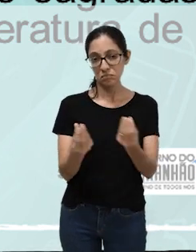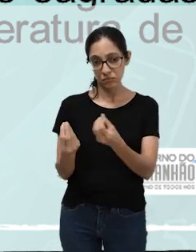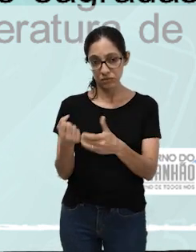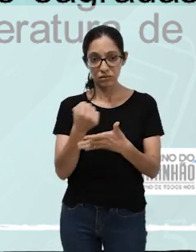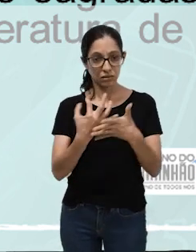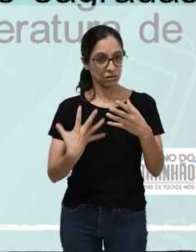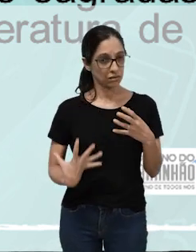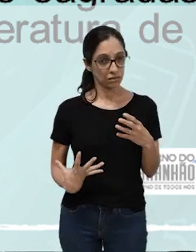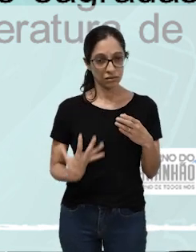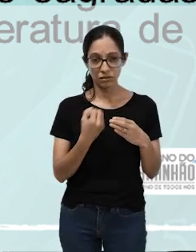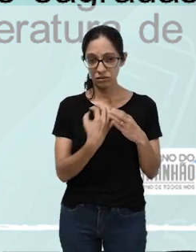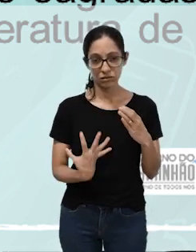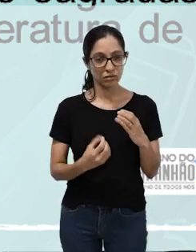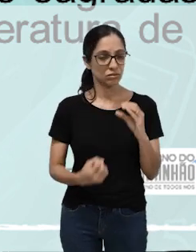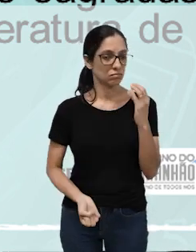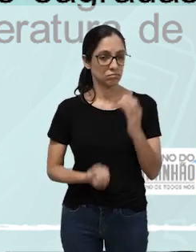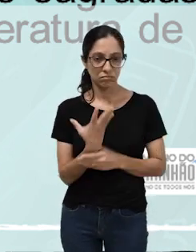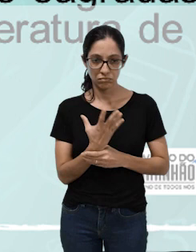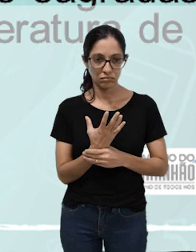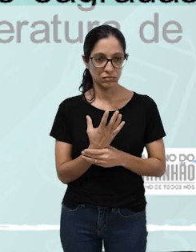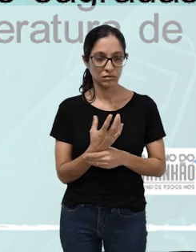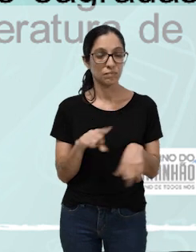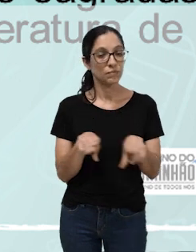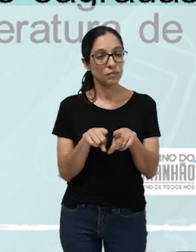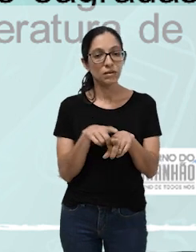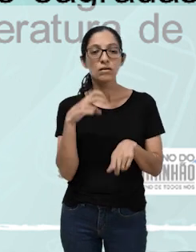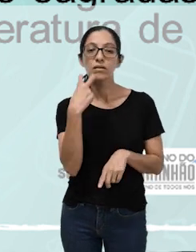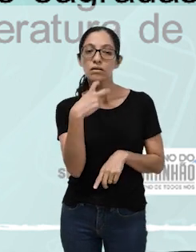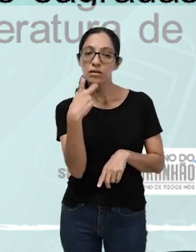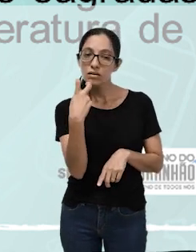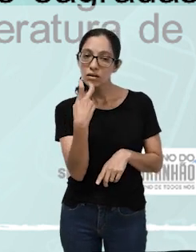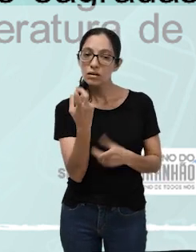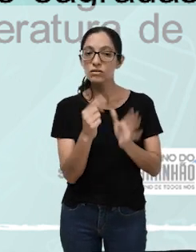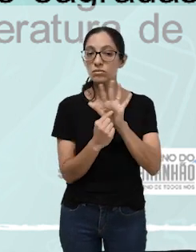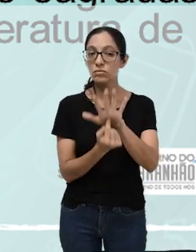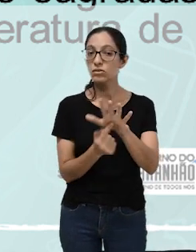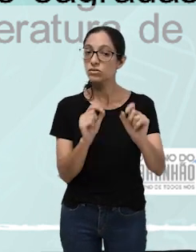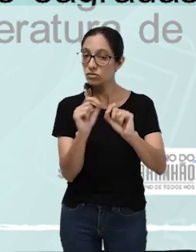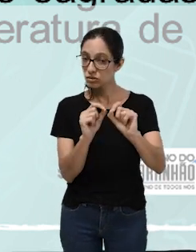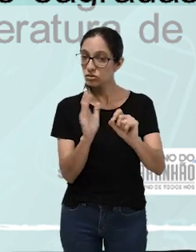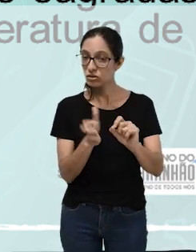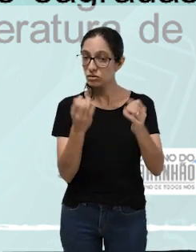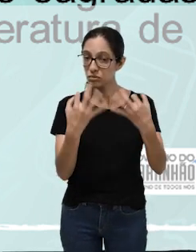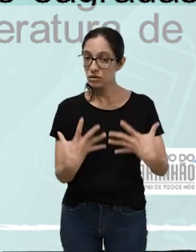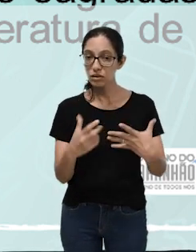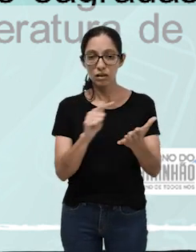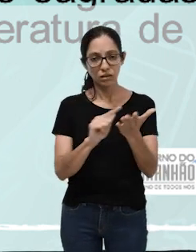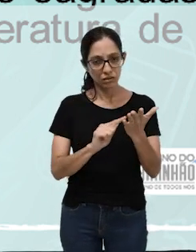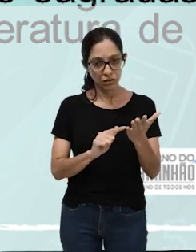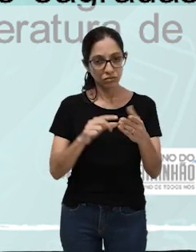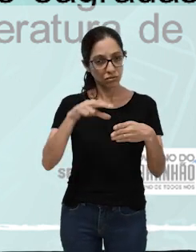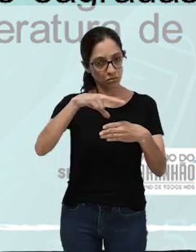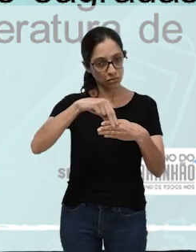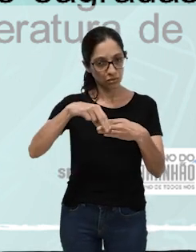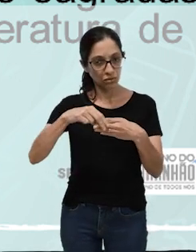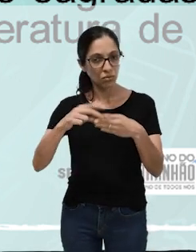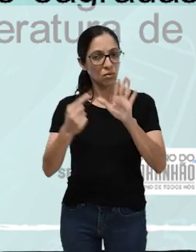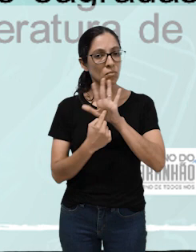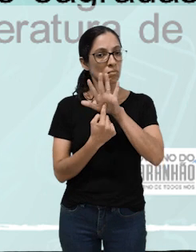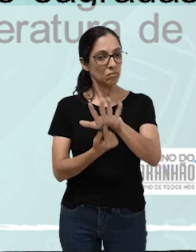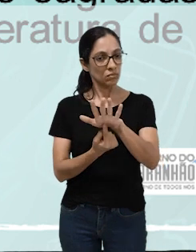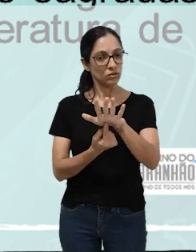suas características do seu surgimento tem oralidade que Como já foi mencionado a literatura de cordel remete ao início